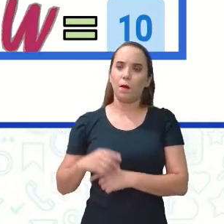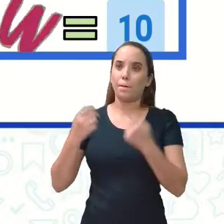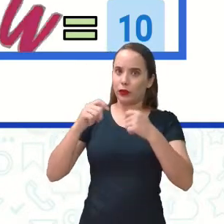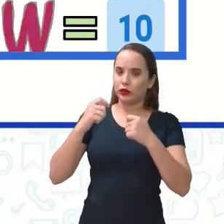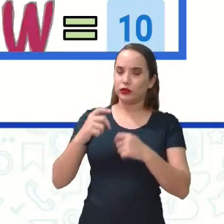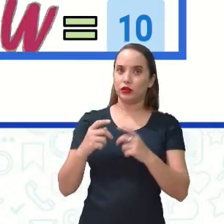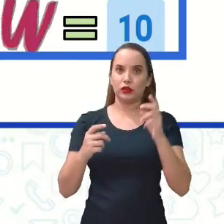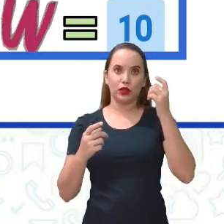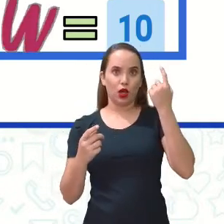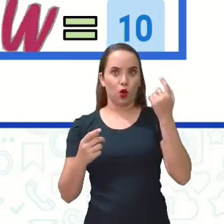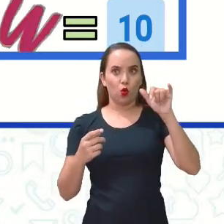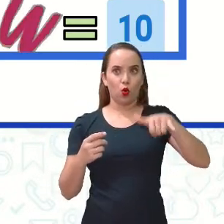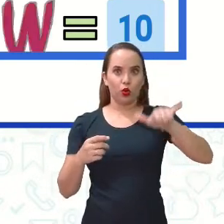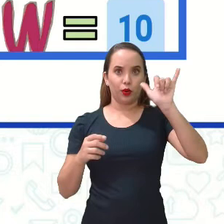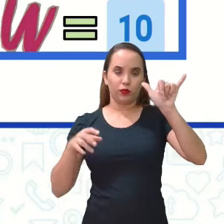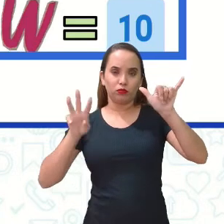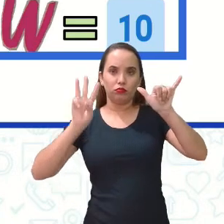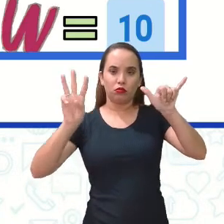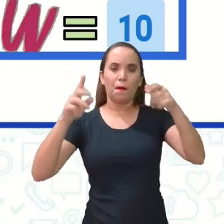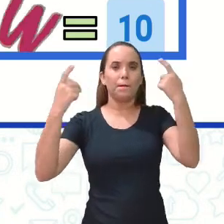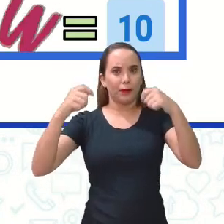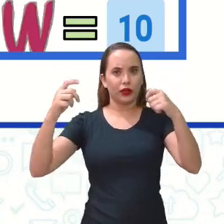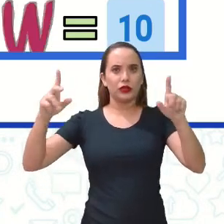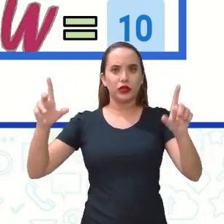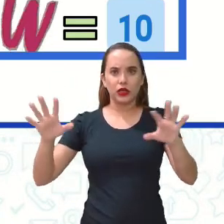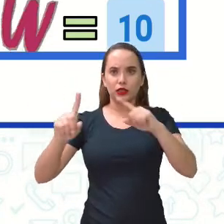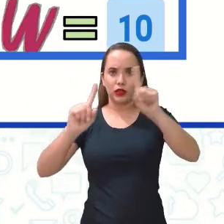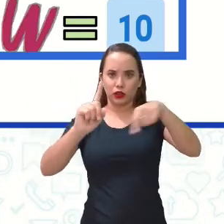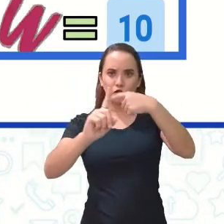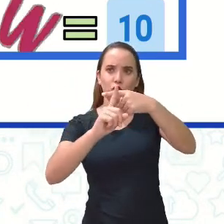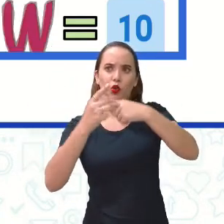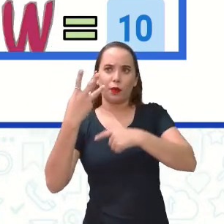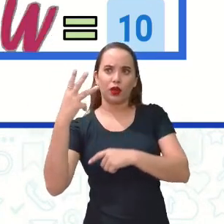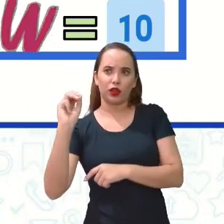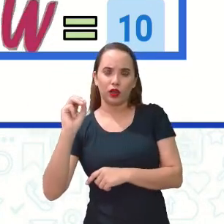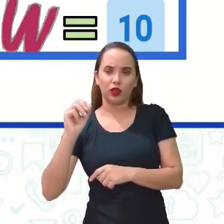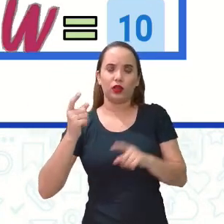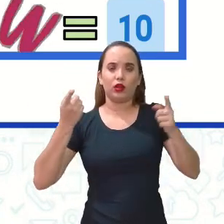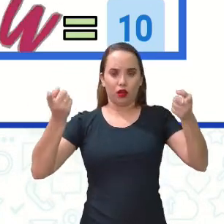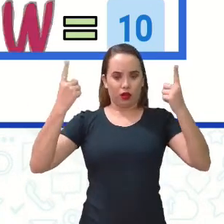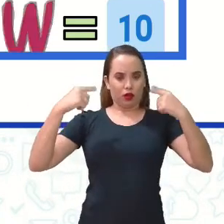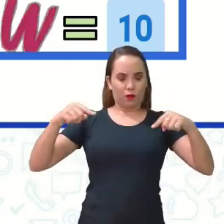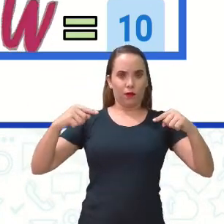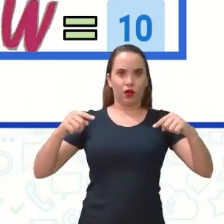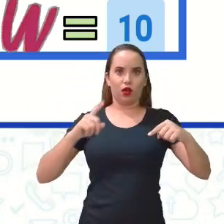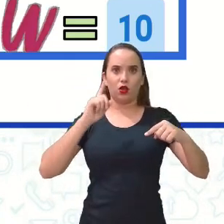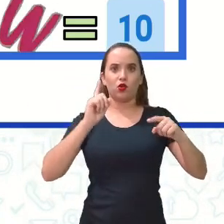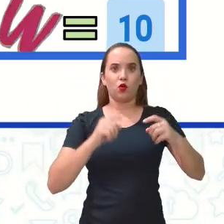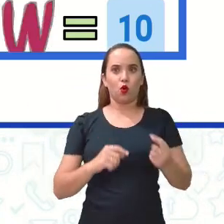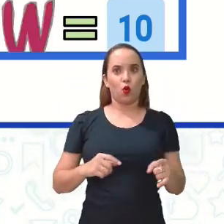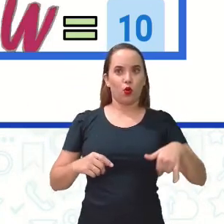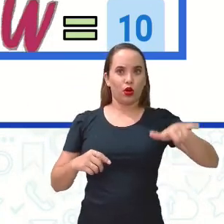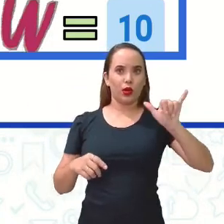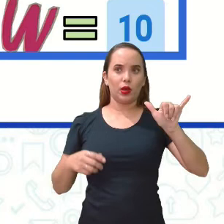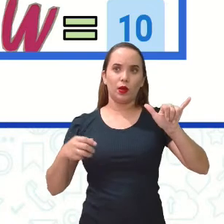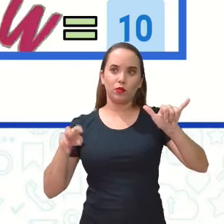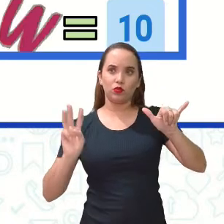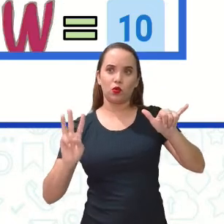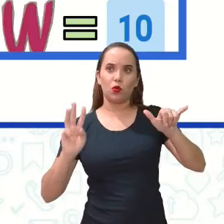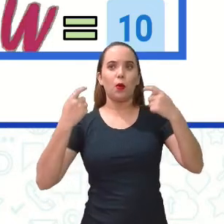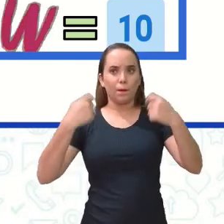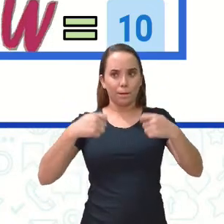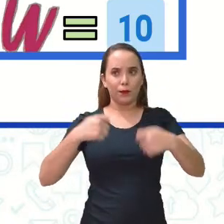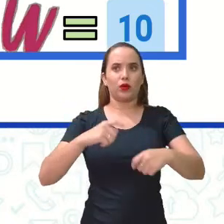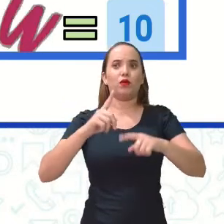somar 30. A bola de vôlei menos a bola de basquete tem que subtraída. A bola de vôlei menos a bola de basquete tem que dar